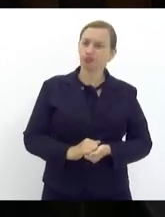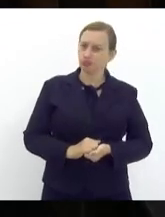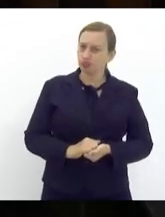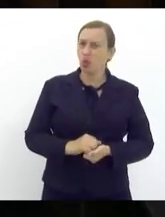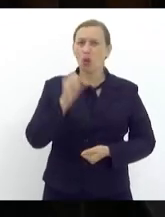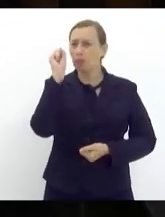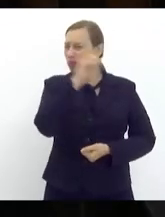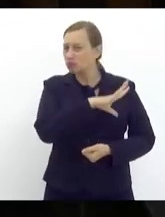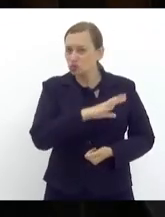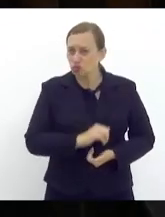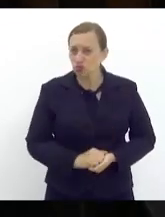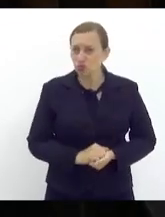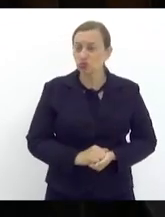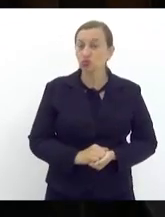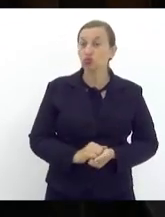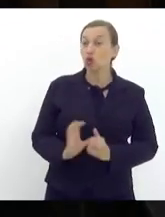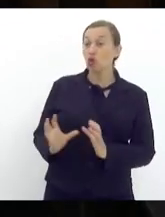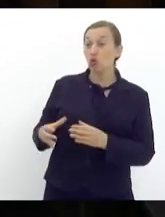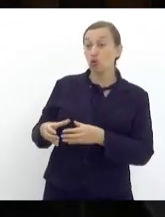Absurdo. São